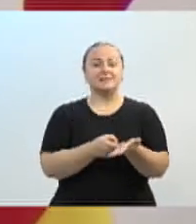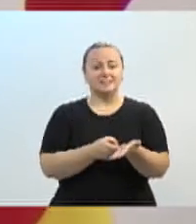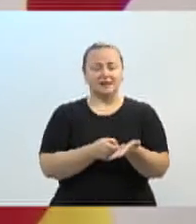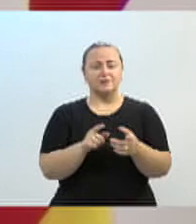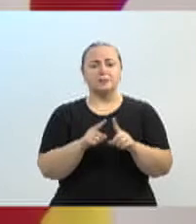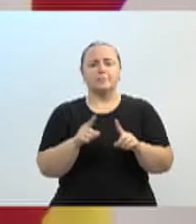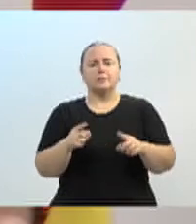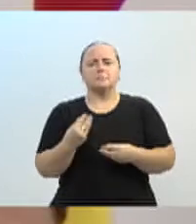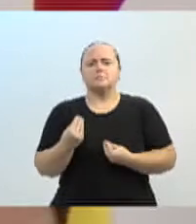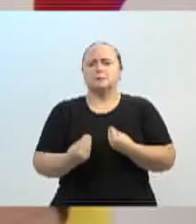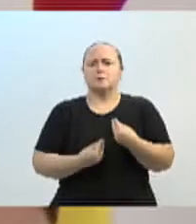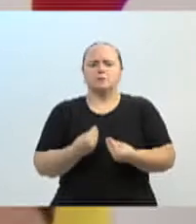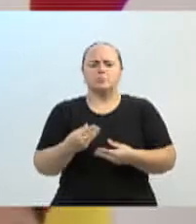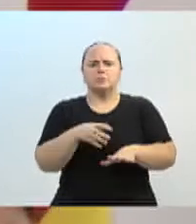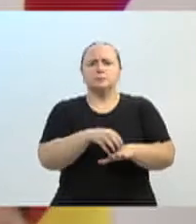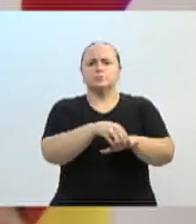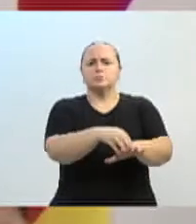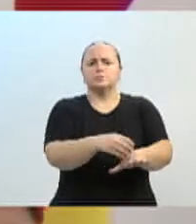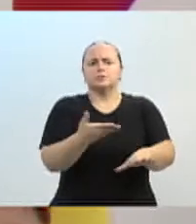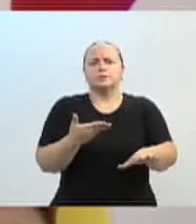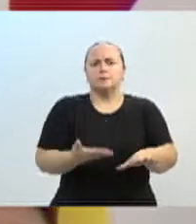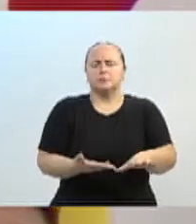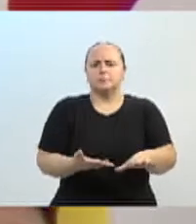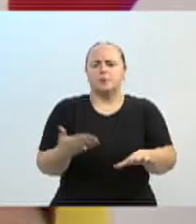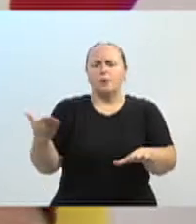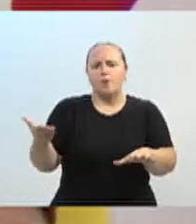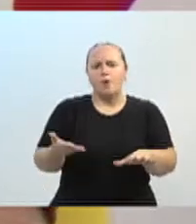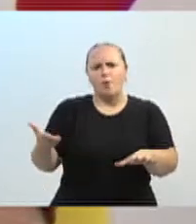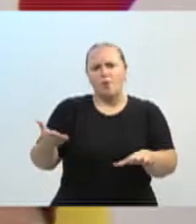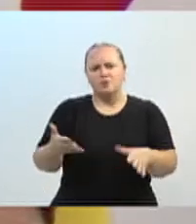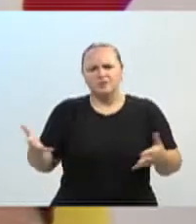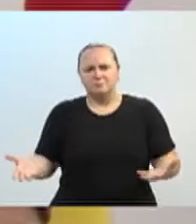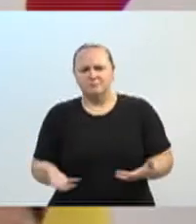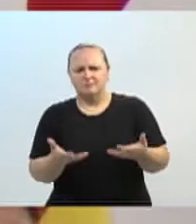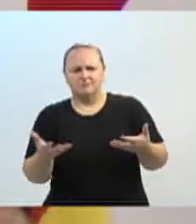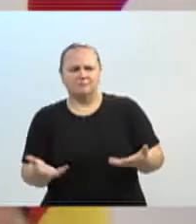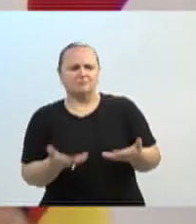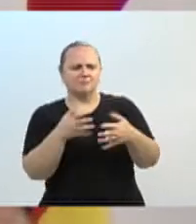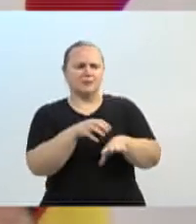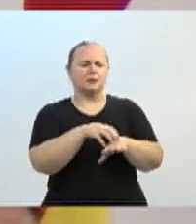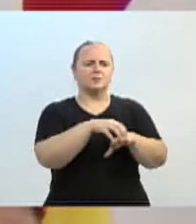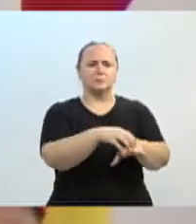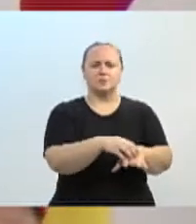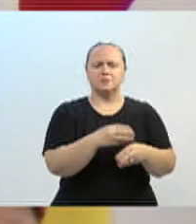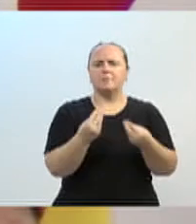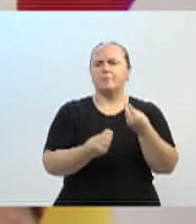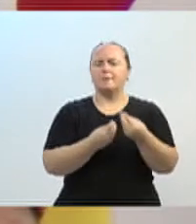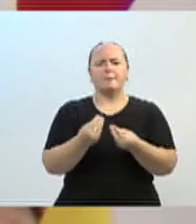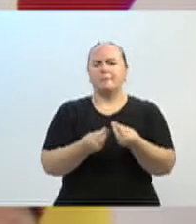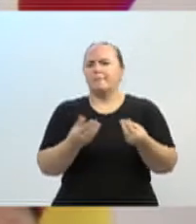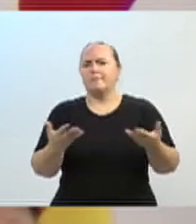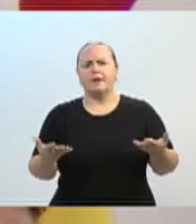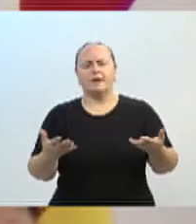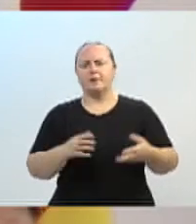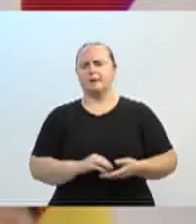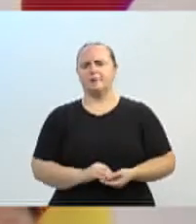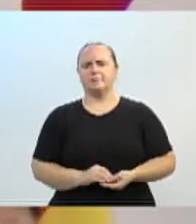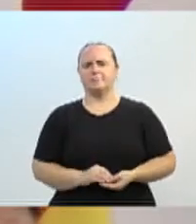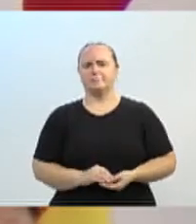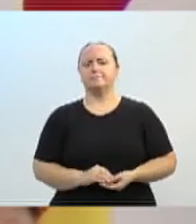seu sustento do turismo com o suposto objetivo de fomentá-los não tem outro efeito prático